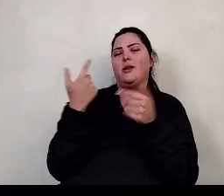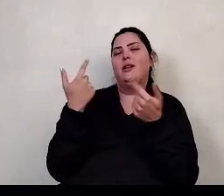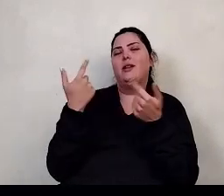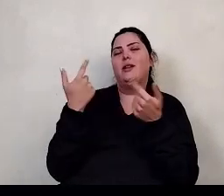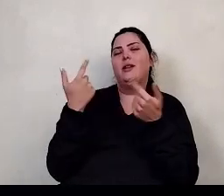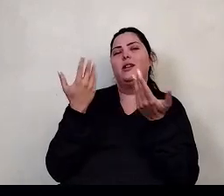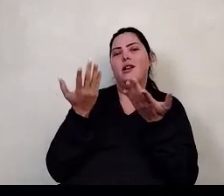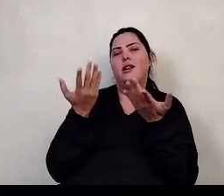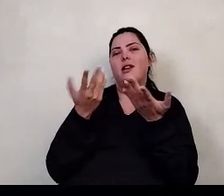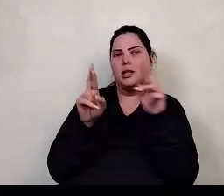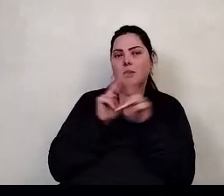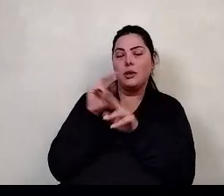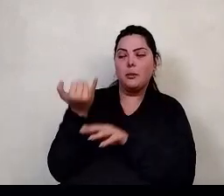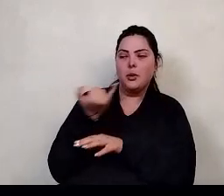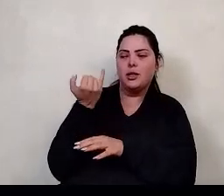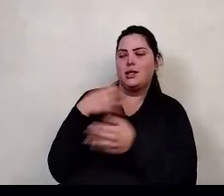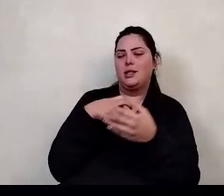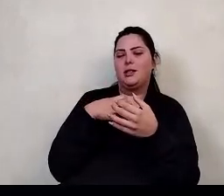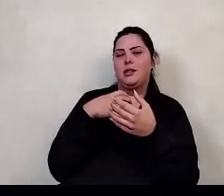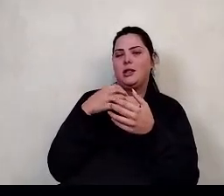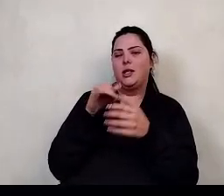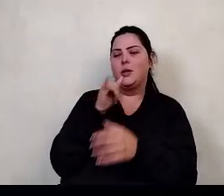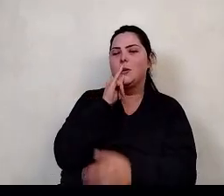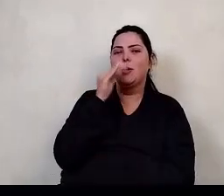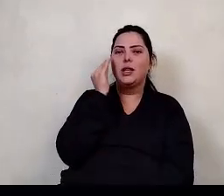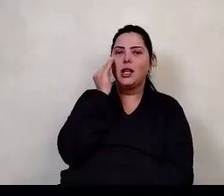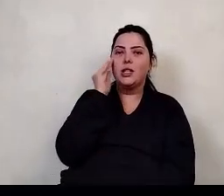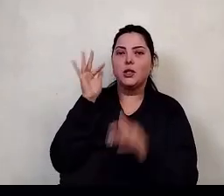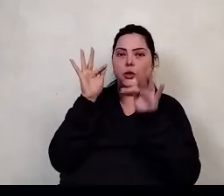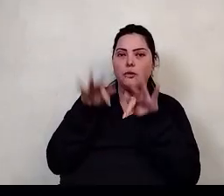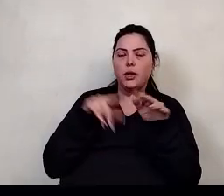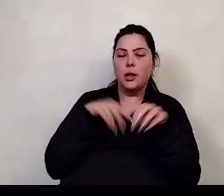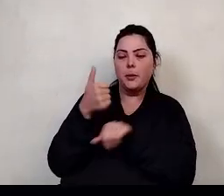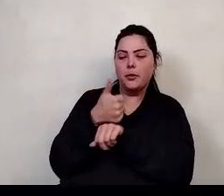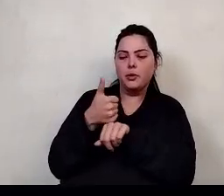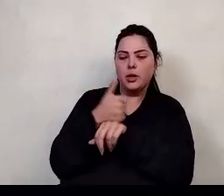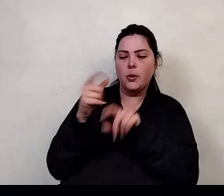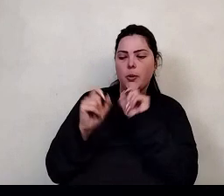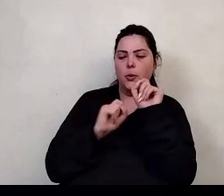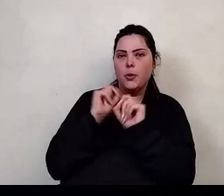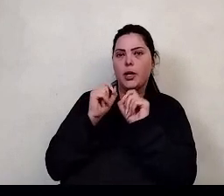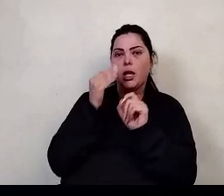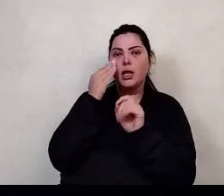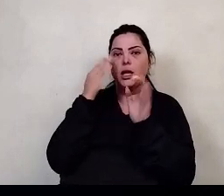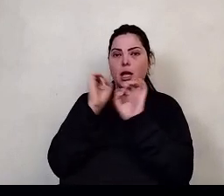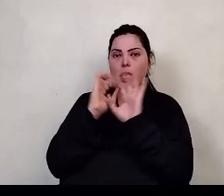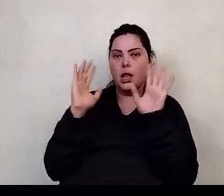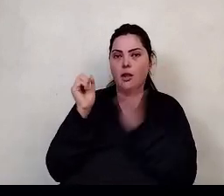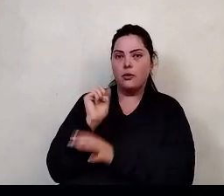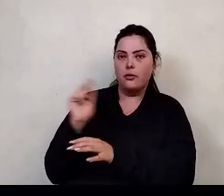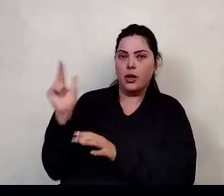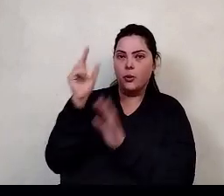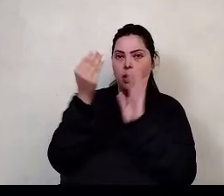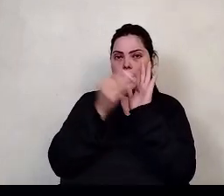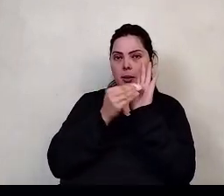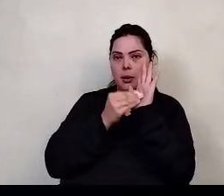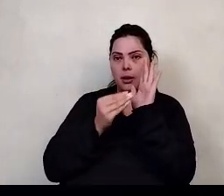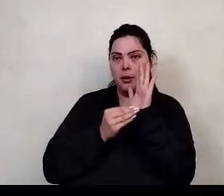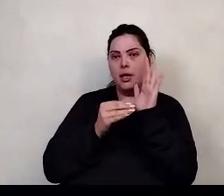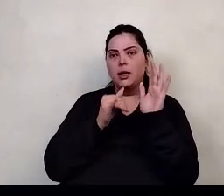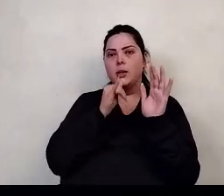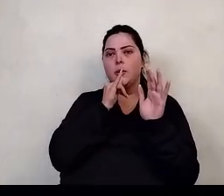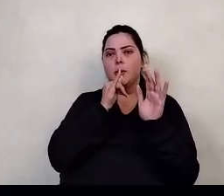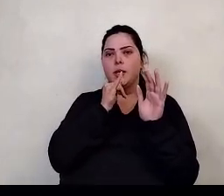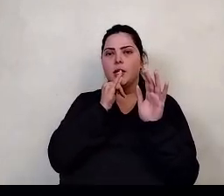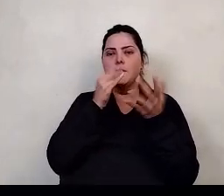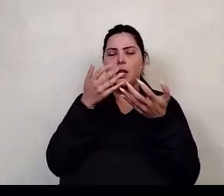relação à importância do teste. Por fim, a gente tem profissionais, então, que compreendem o valor, implementam testes, eles buscam evitar os problemas